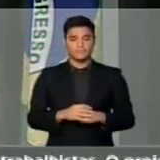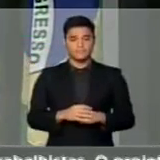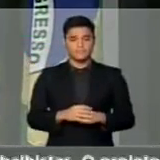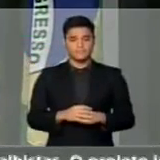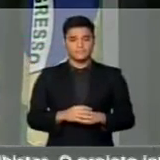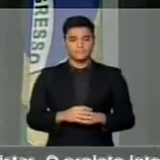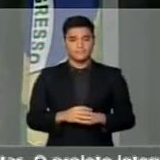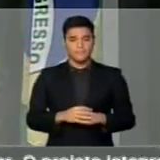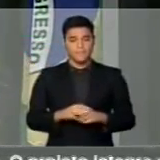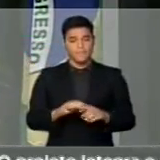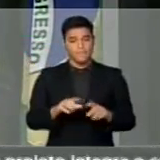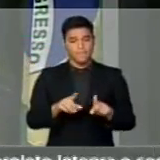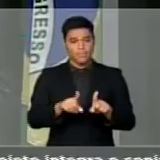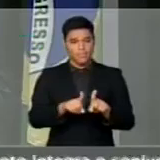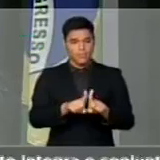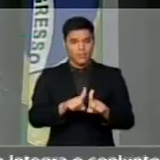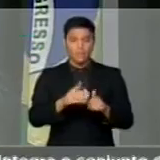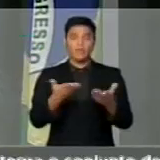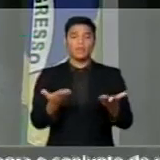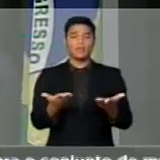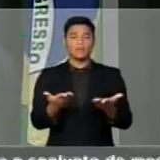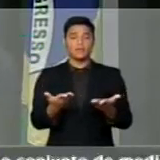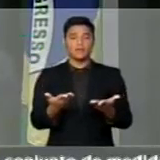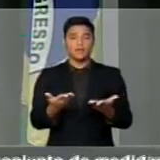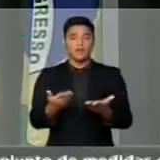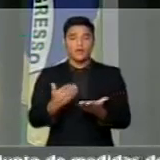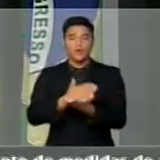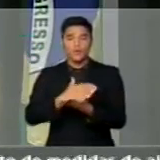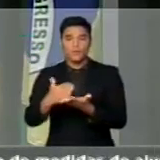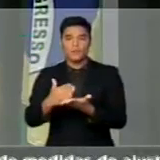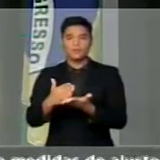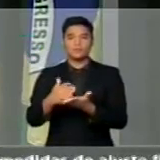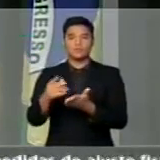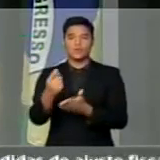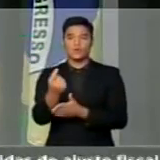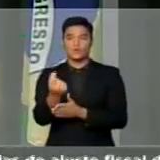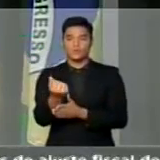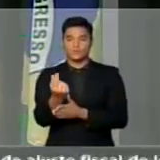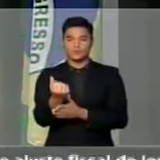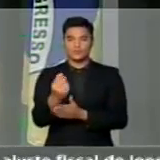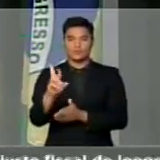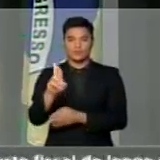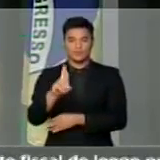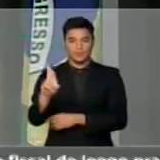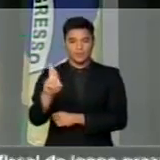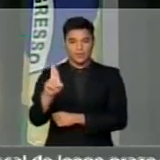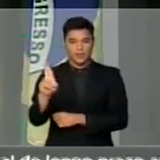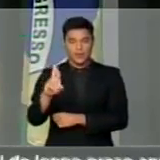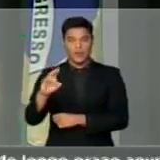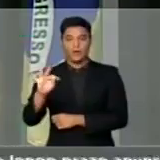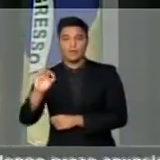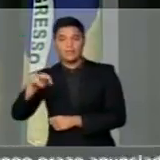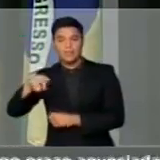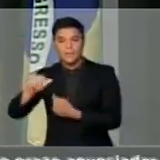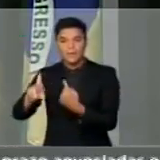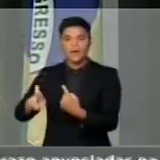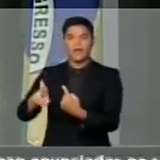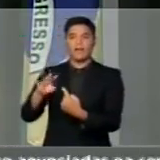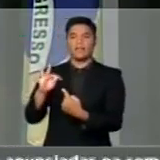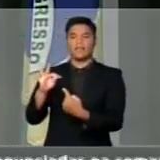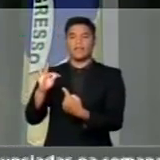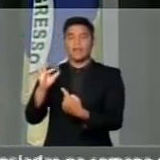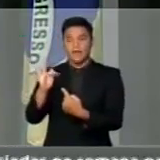vida do país. Aí veio o Plano Real em 94, com Itamar, Fernando Henrique no